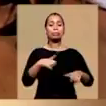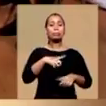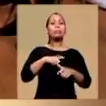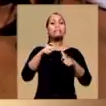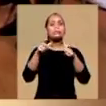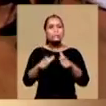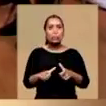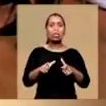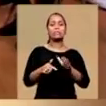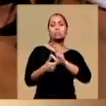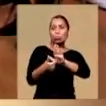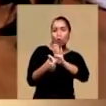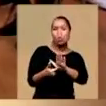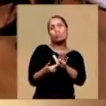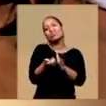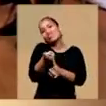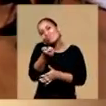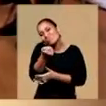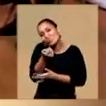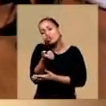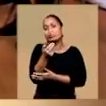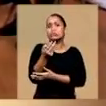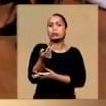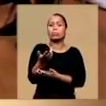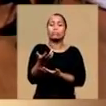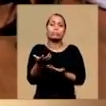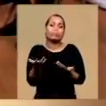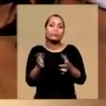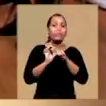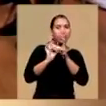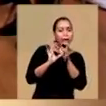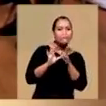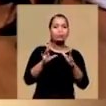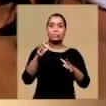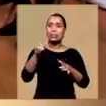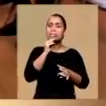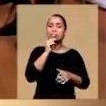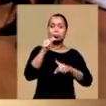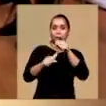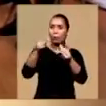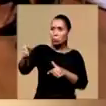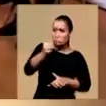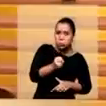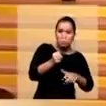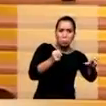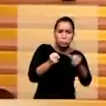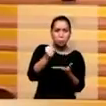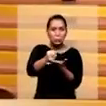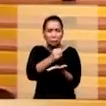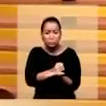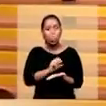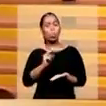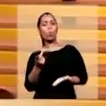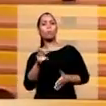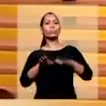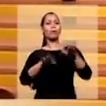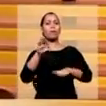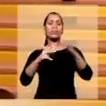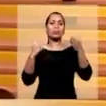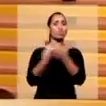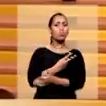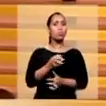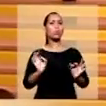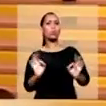tem algum setor que ainda se mostra um pouquinho com mais fôlego e que está contratando um pouco mais, ou que foi talvez